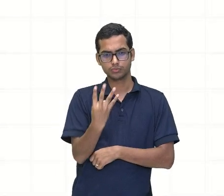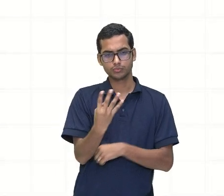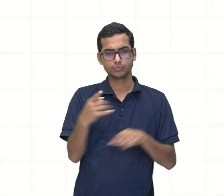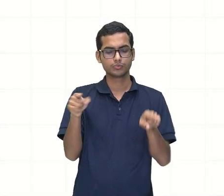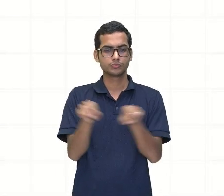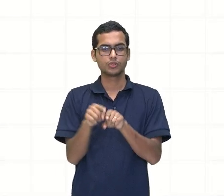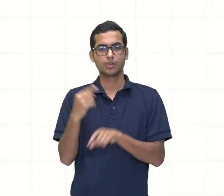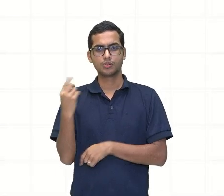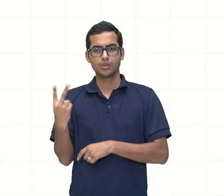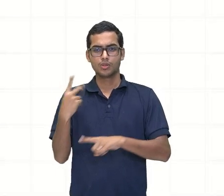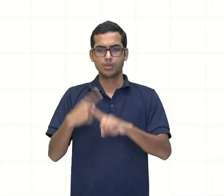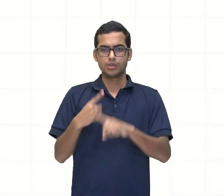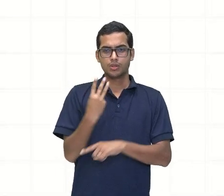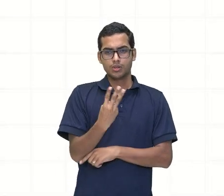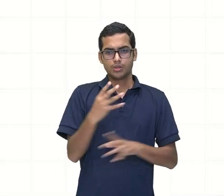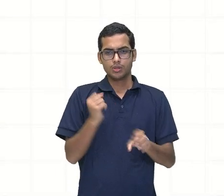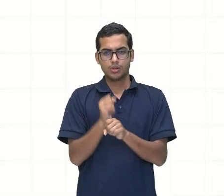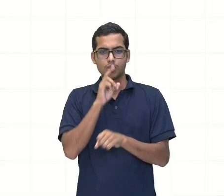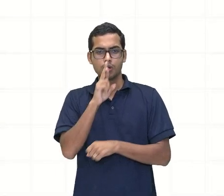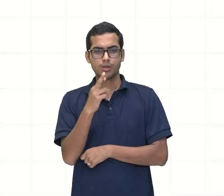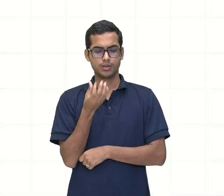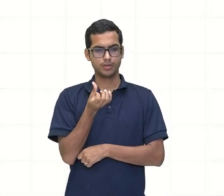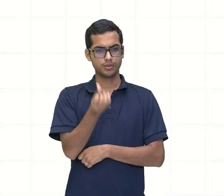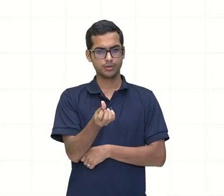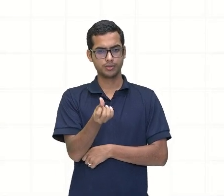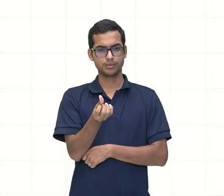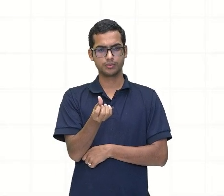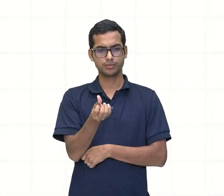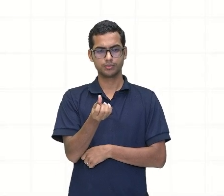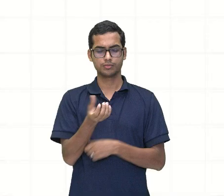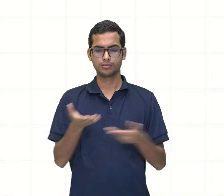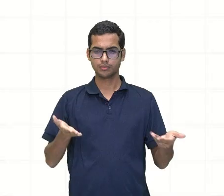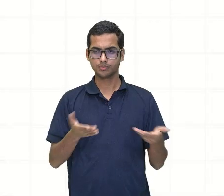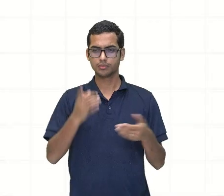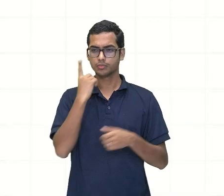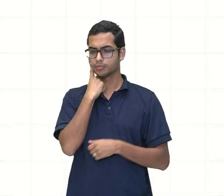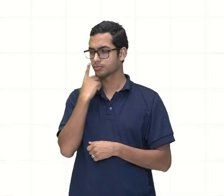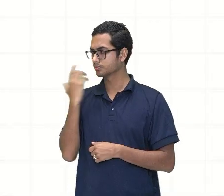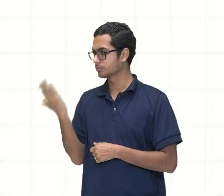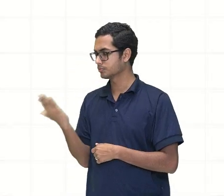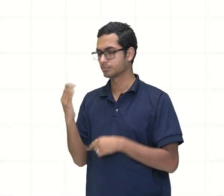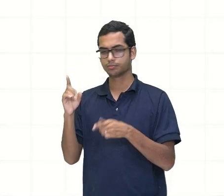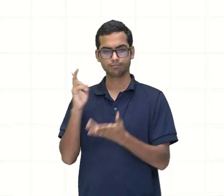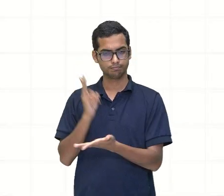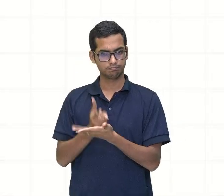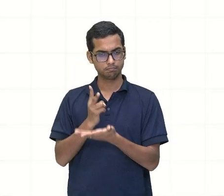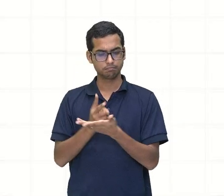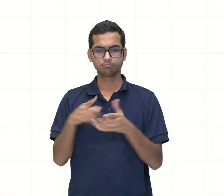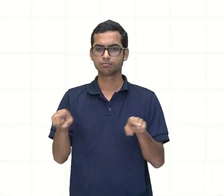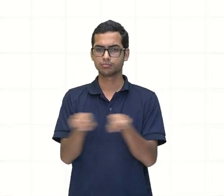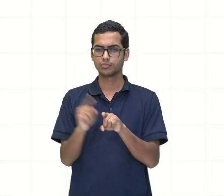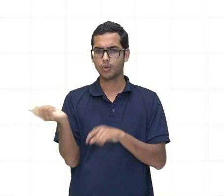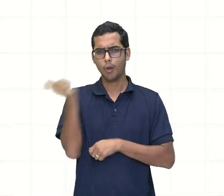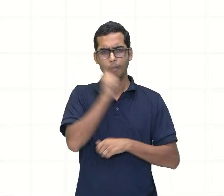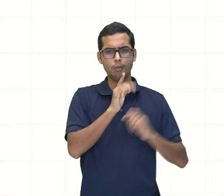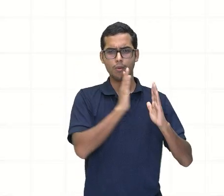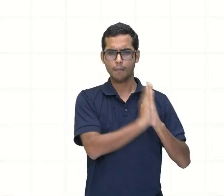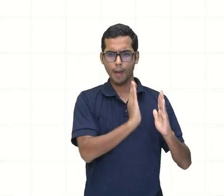3 vai ser 6. E assim por